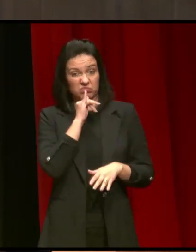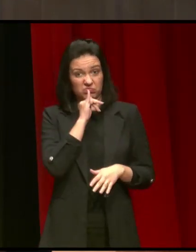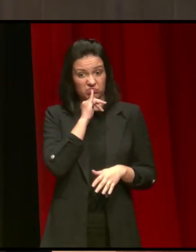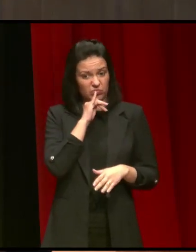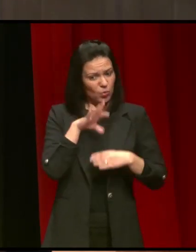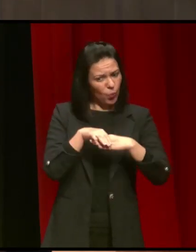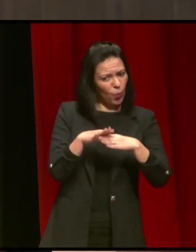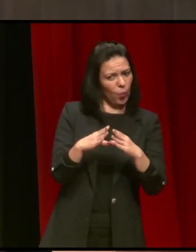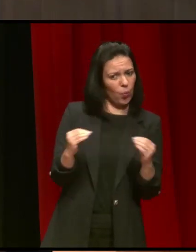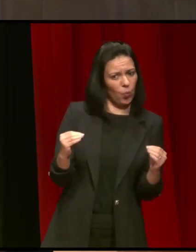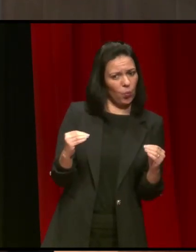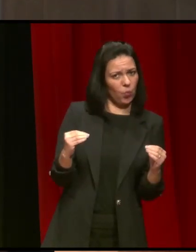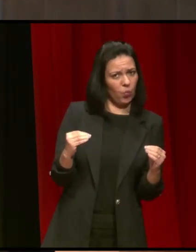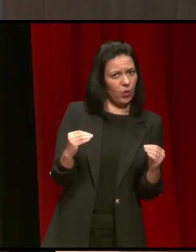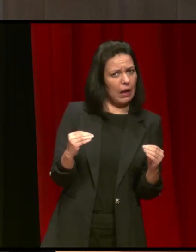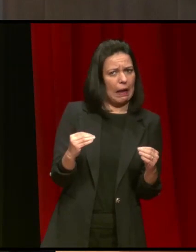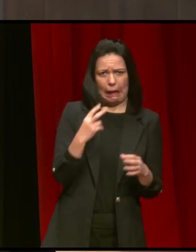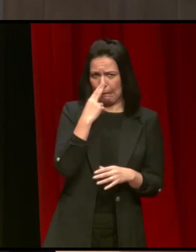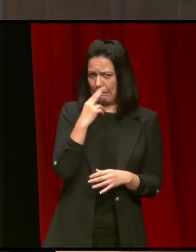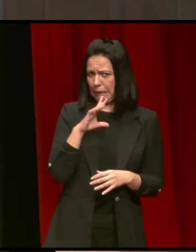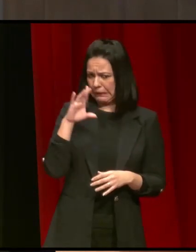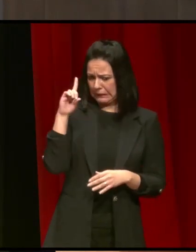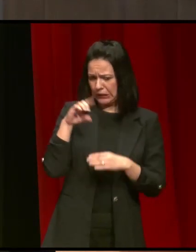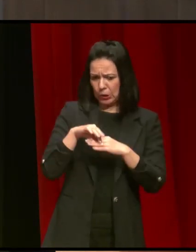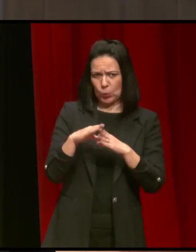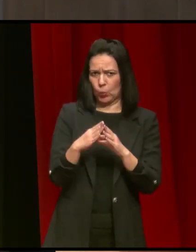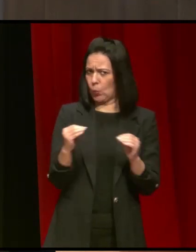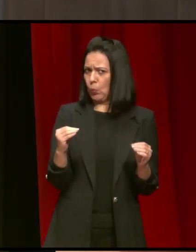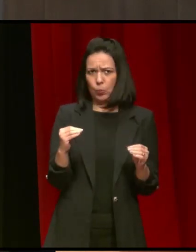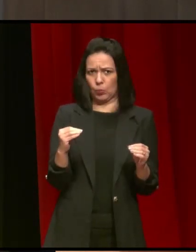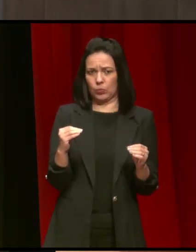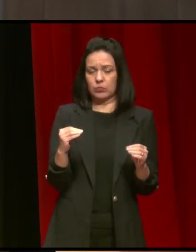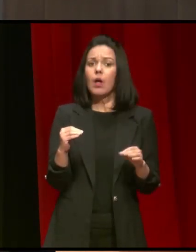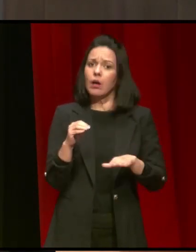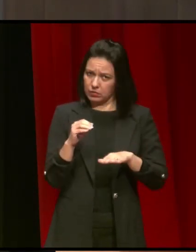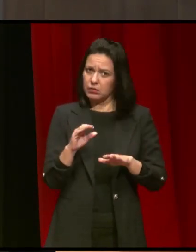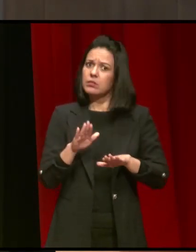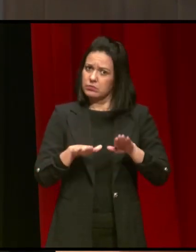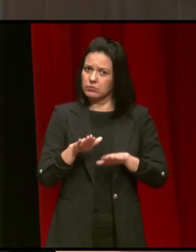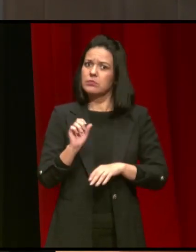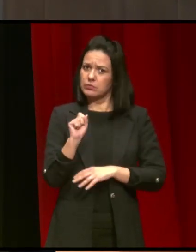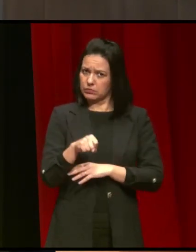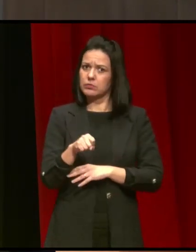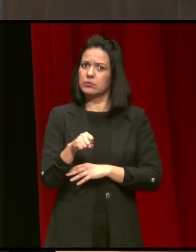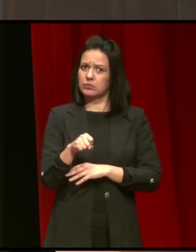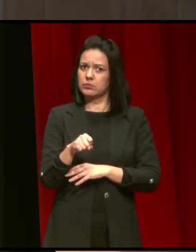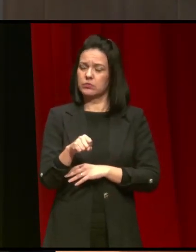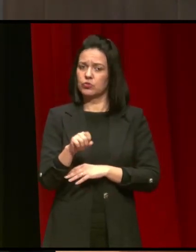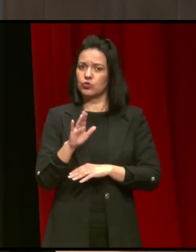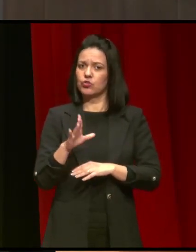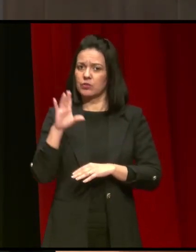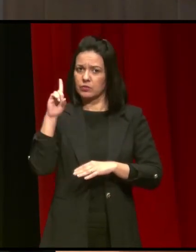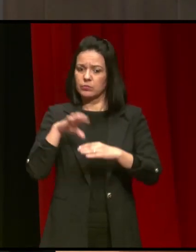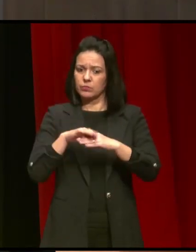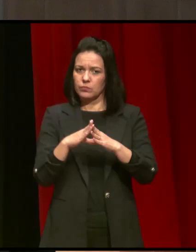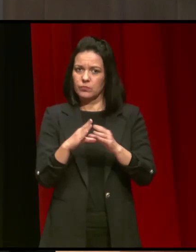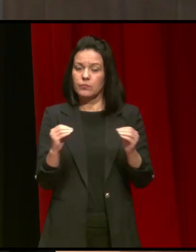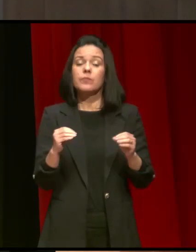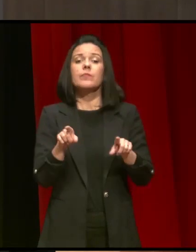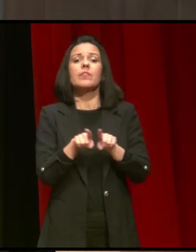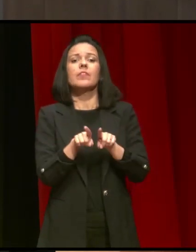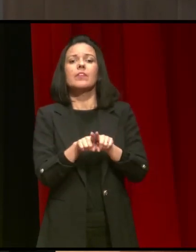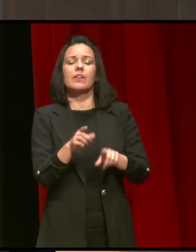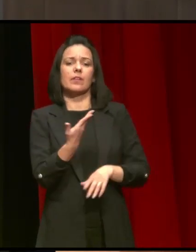não. Não, foi Deus que curou ela mesmo. Eu conheço um amigo meu agora que é médico, ele é médico, está estudando para pastor lá no meu